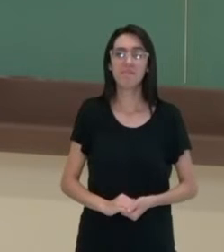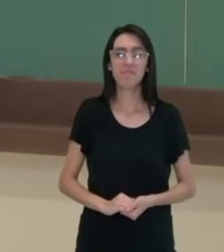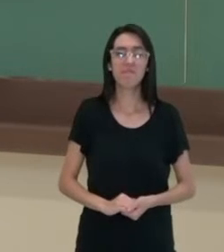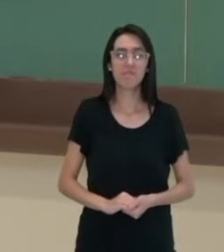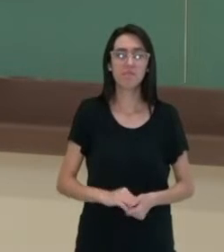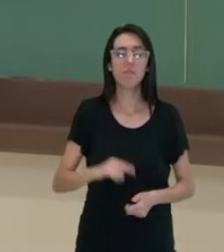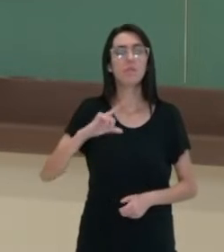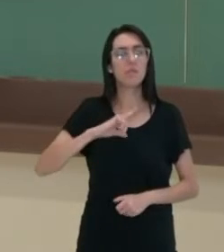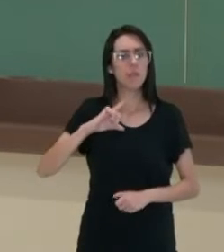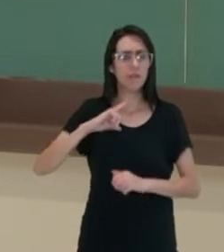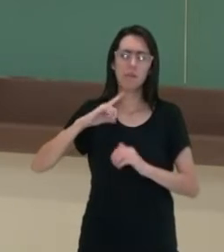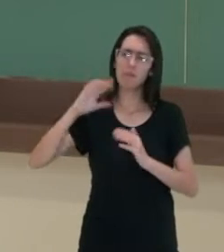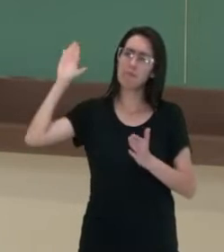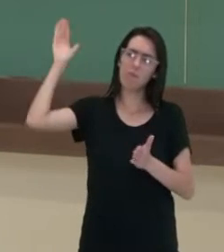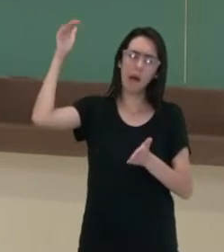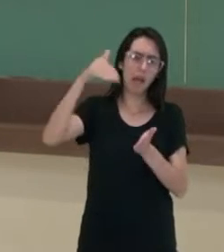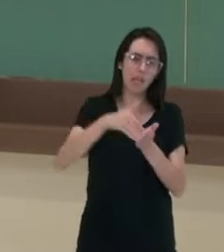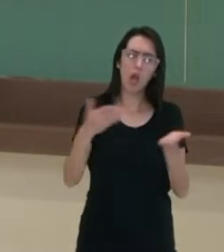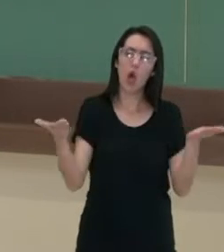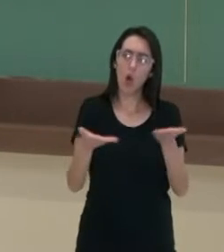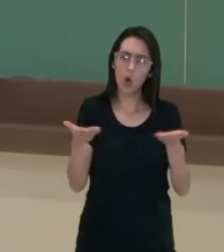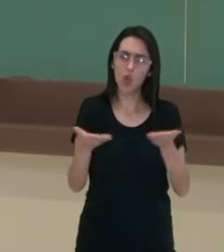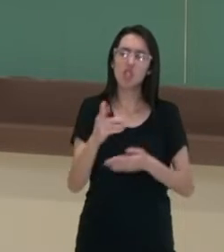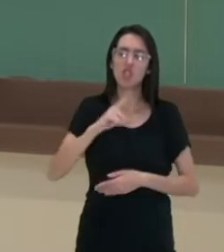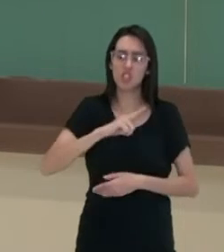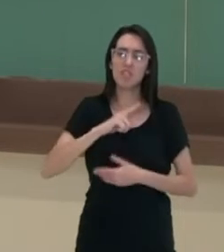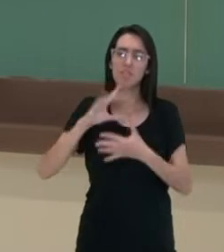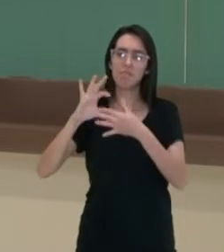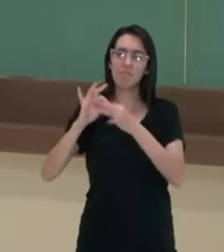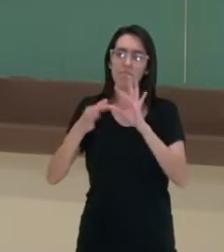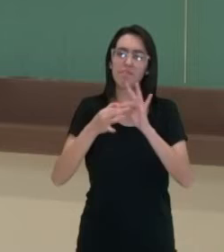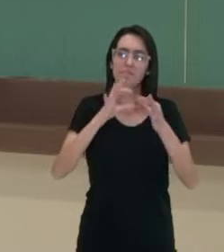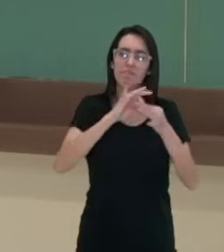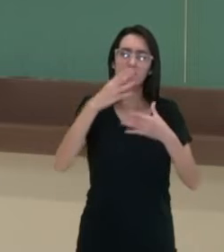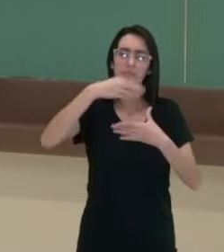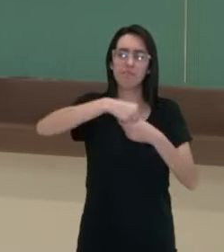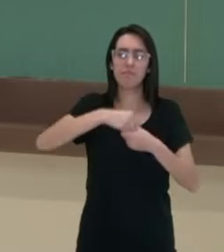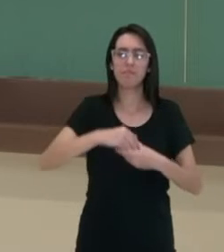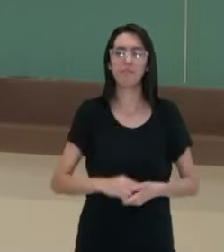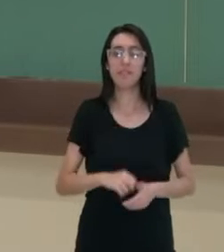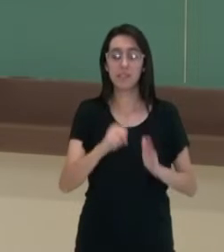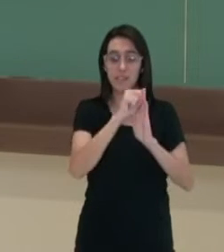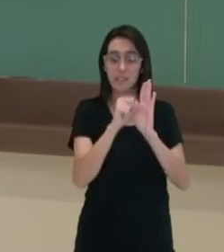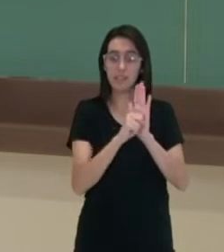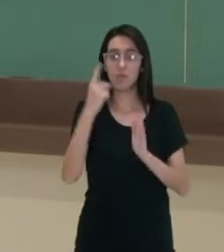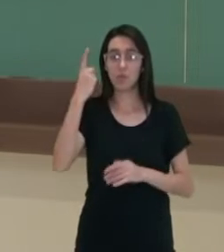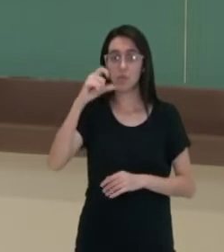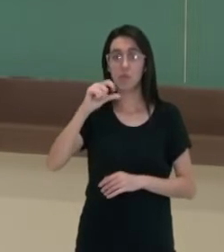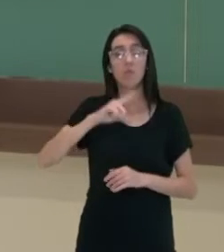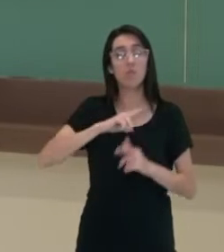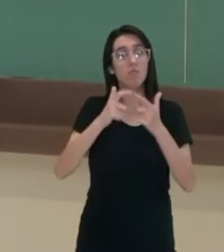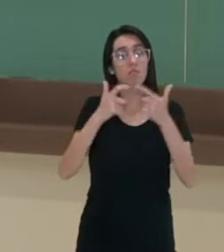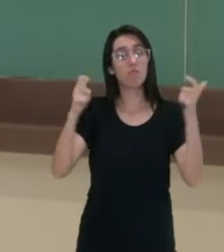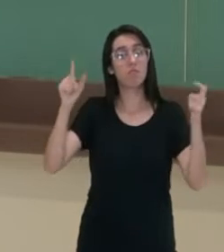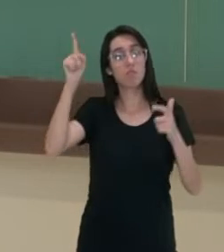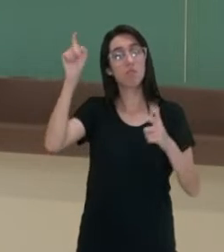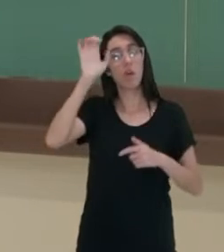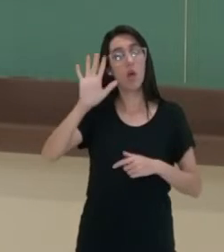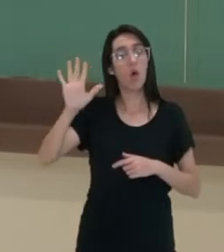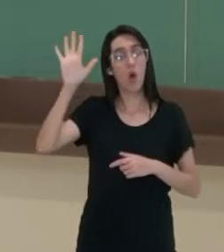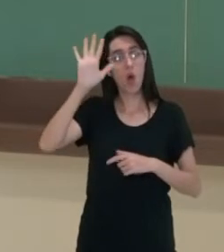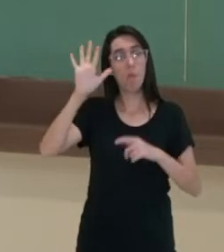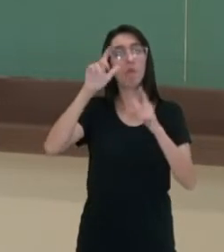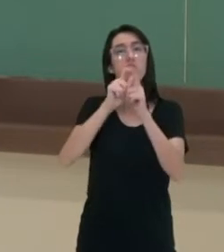ela, desde então, ela está presente nos Jogos Olímpicos. No século XIX teve o aumento da prática na Europa, então teve um